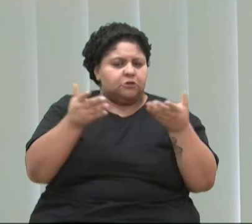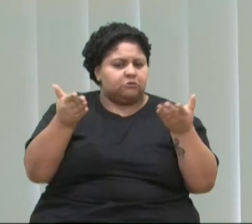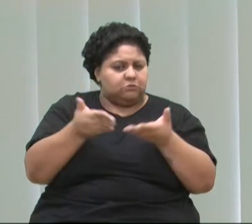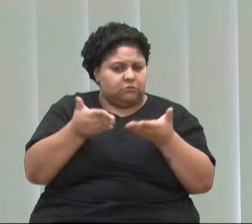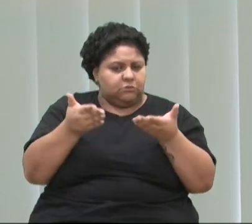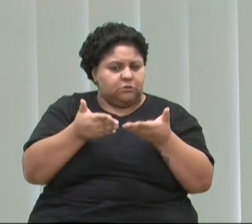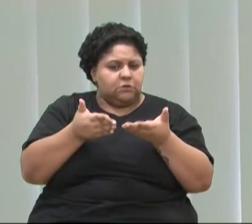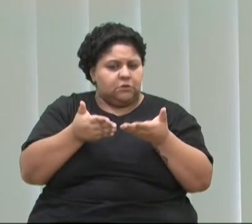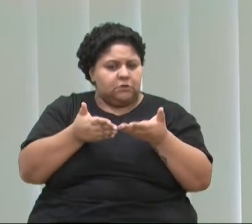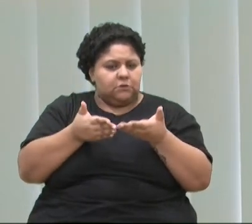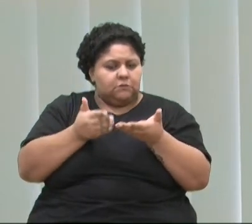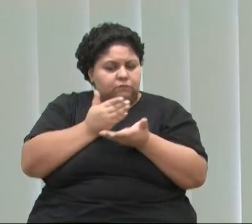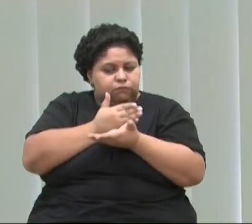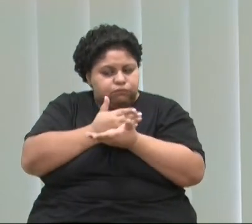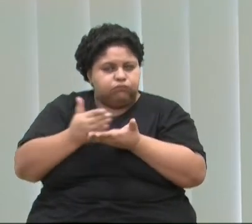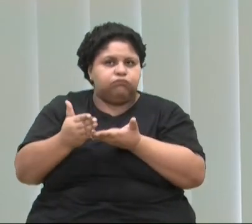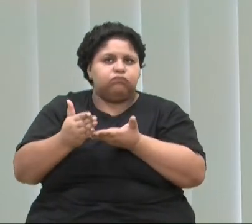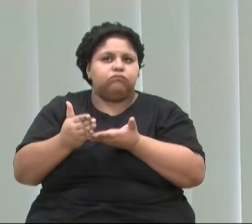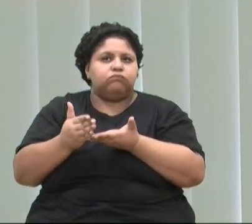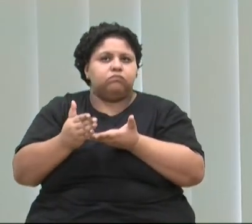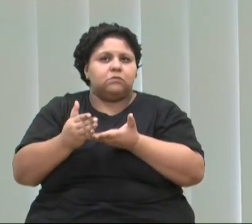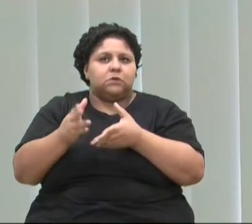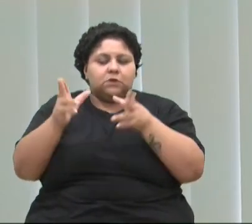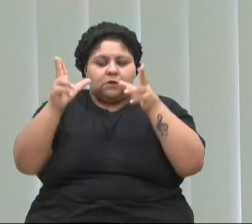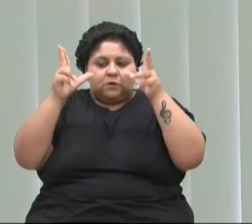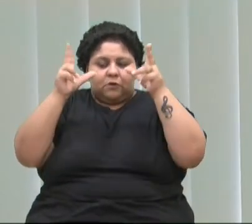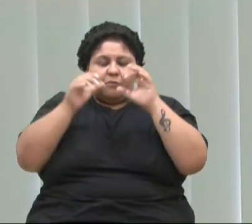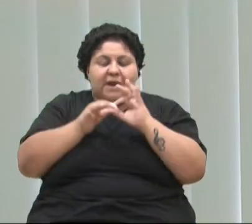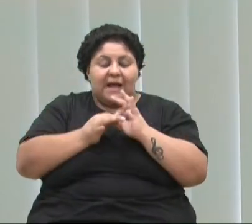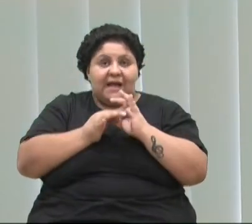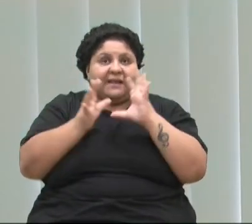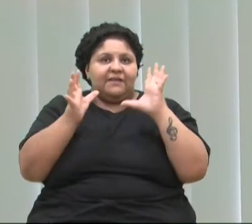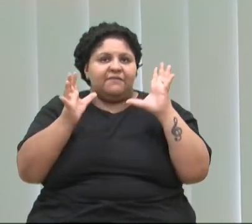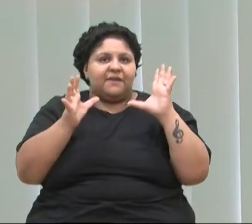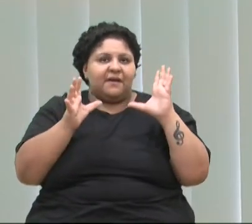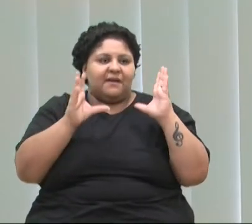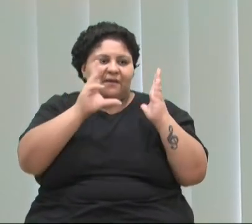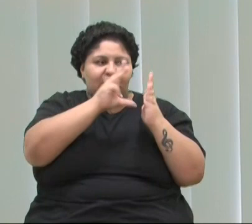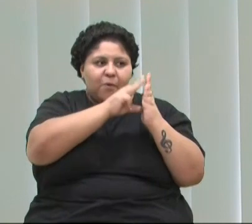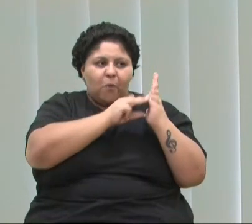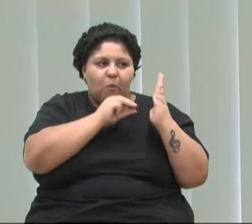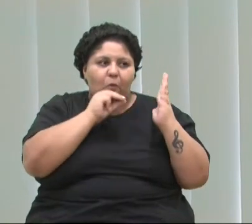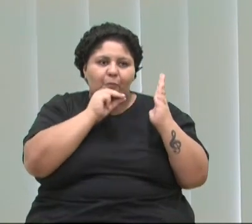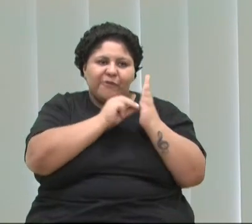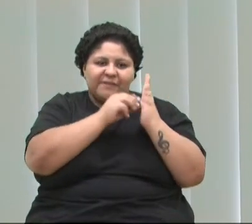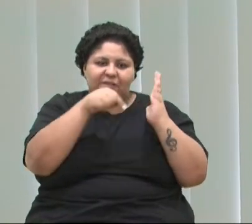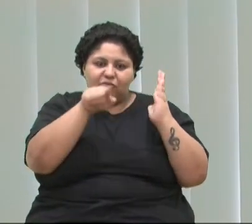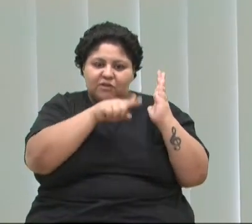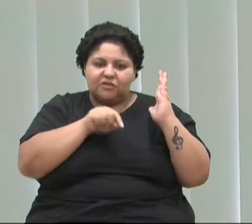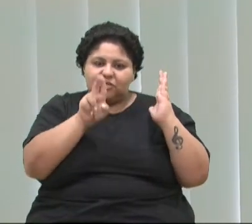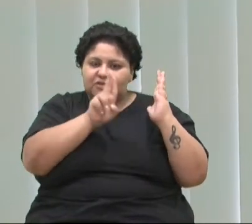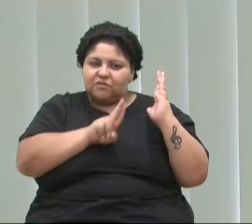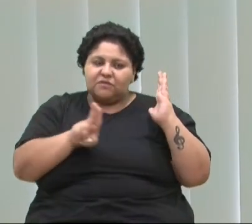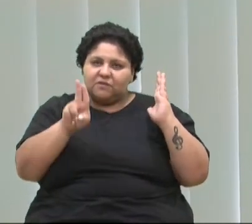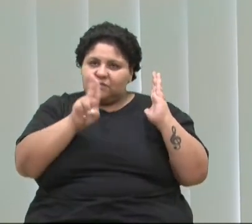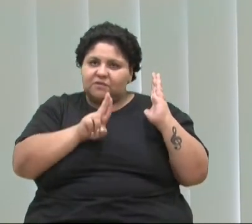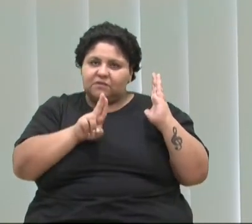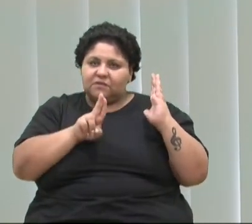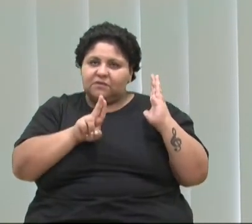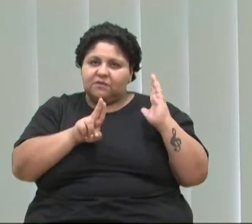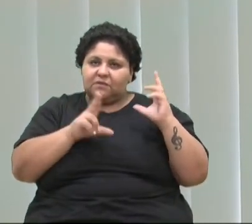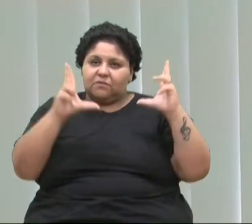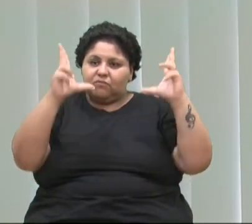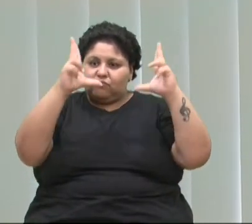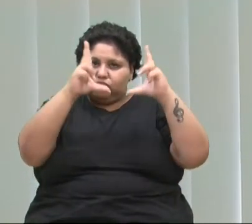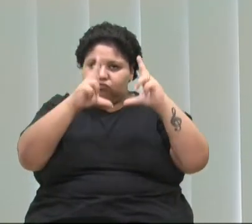no caminho para vir desafogar justamente. E o modelo que a gente vai estar utilizando é justamente o de Florianópolis, né?